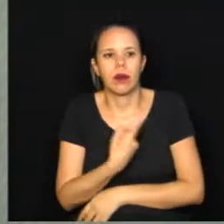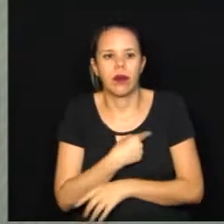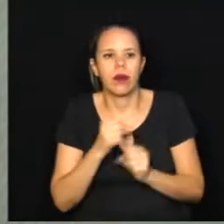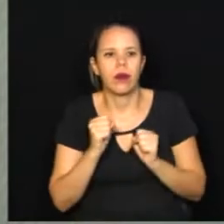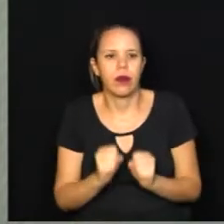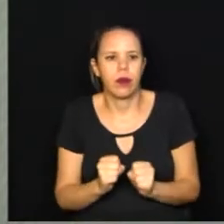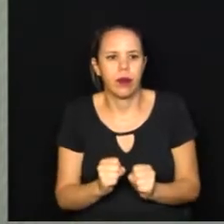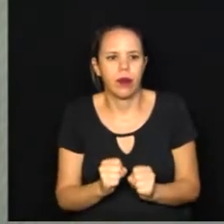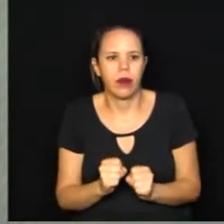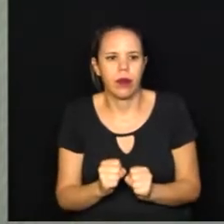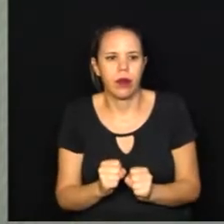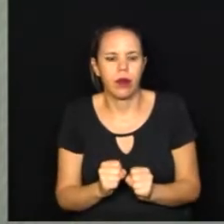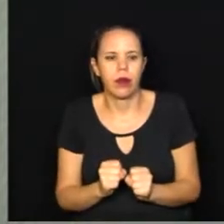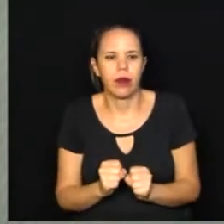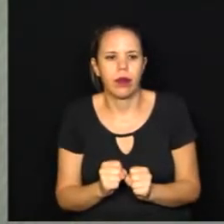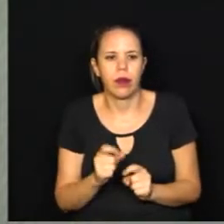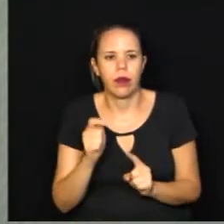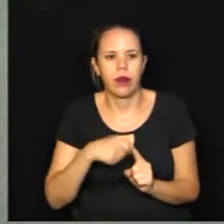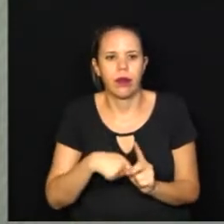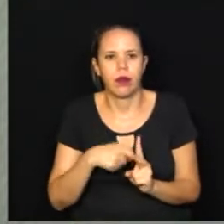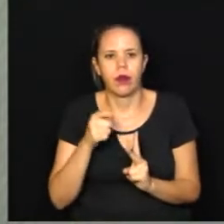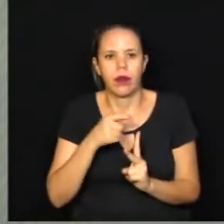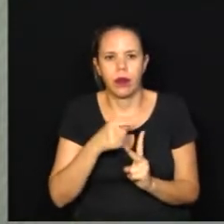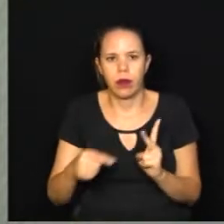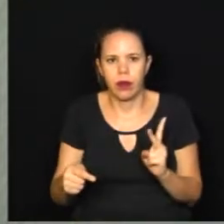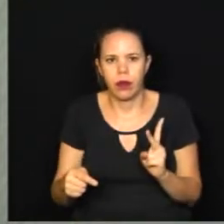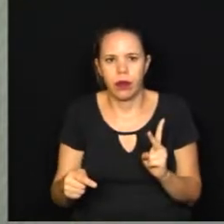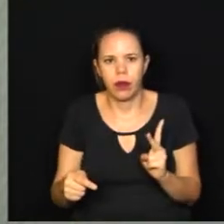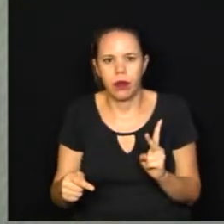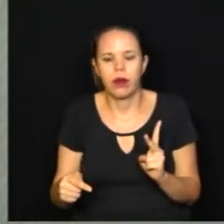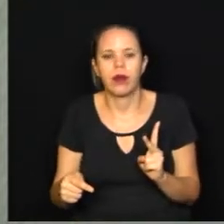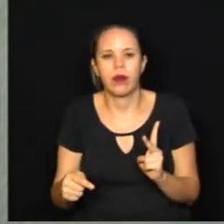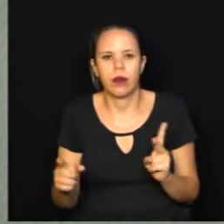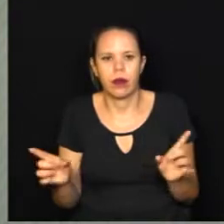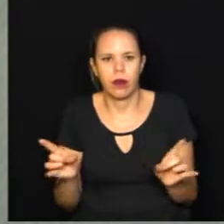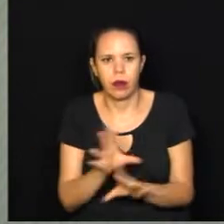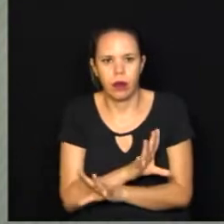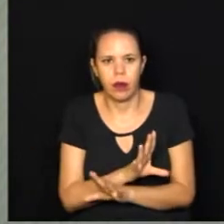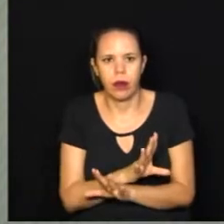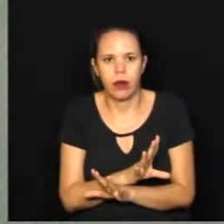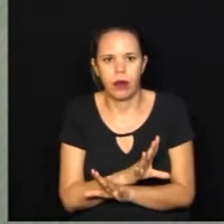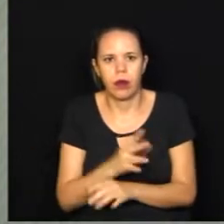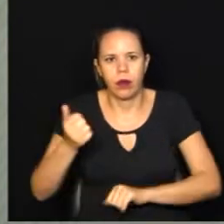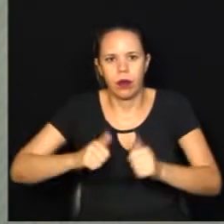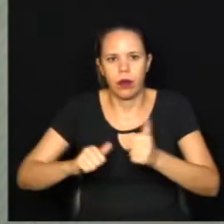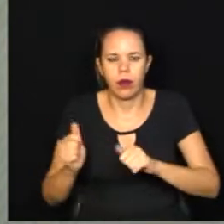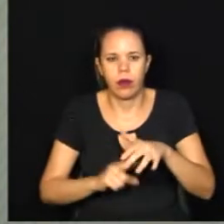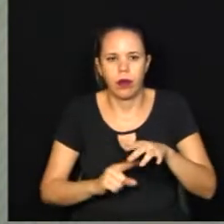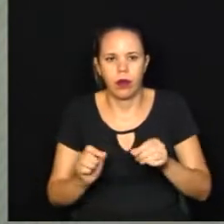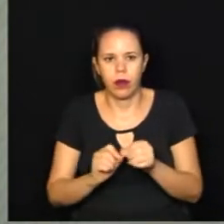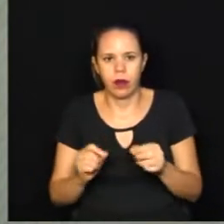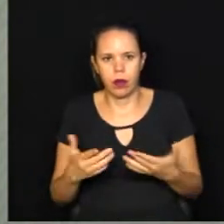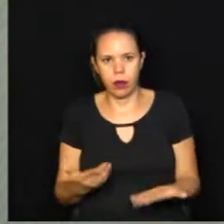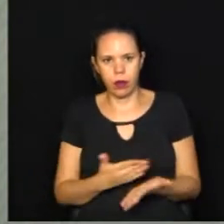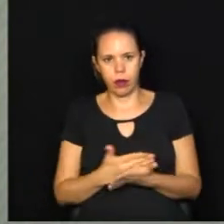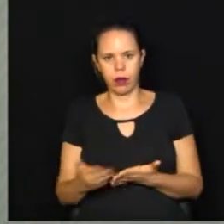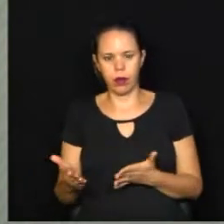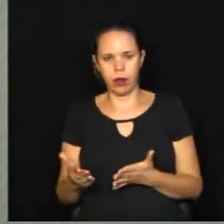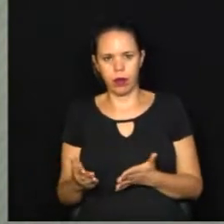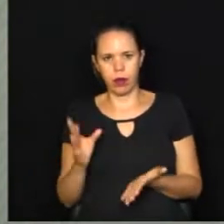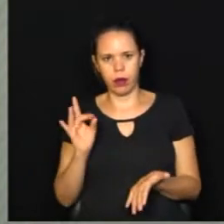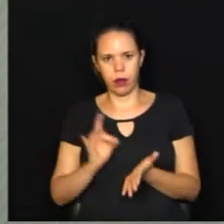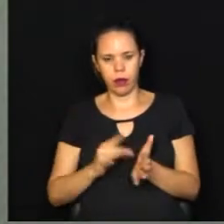possamos, em 1 mês e meio, 2 meses e meio, terminar essa fase de avaliação clínica e aí iniciar, de